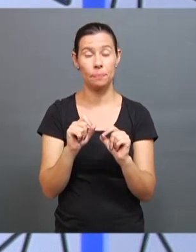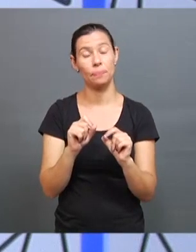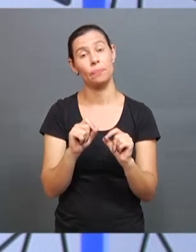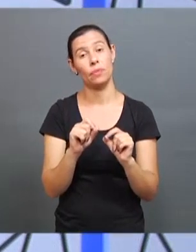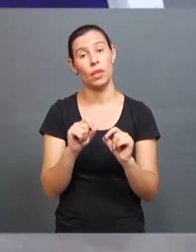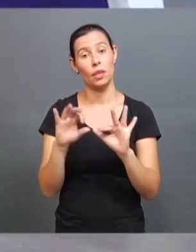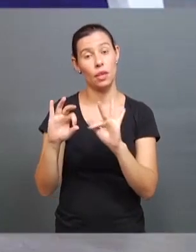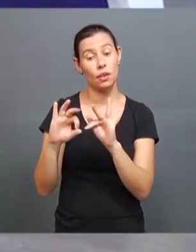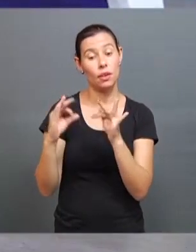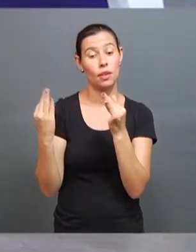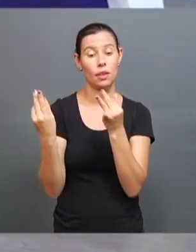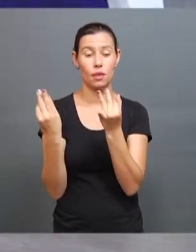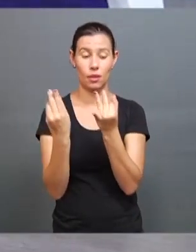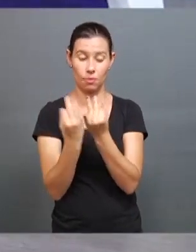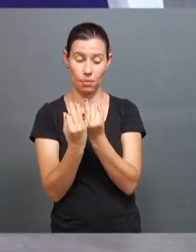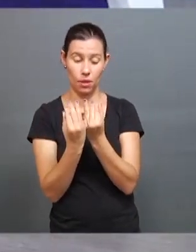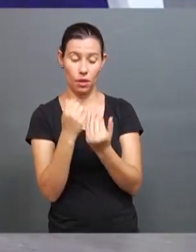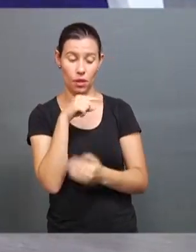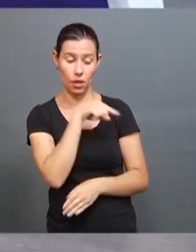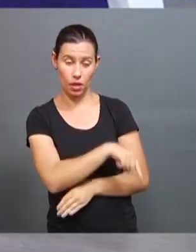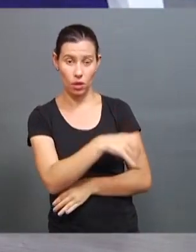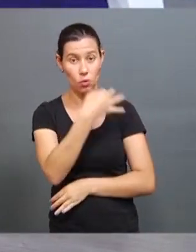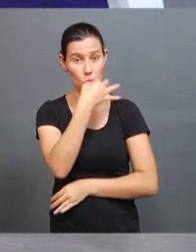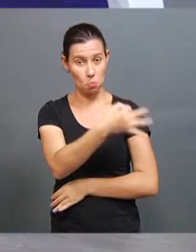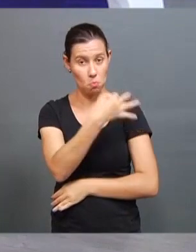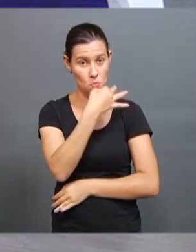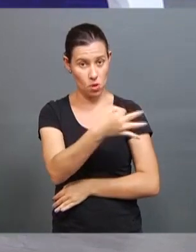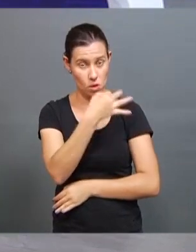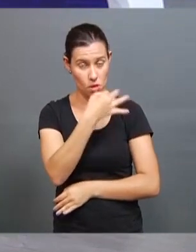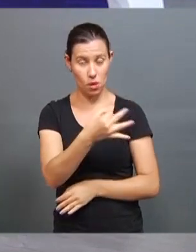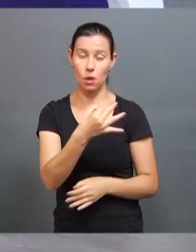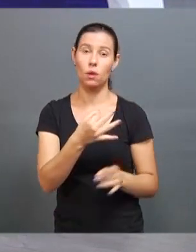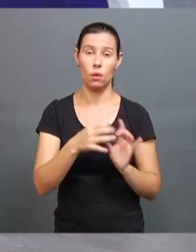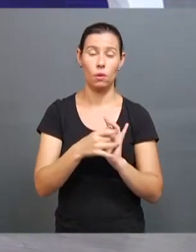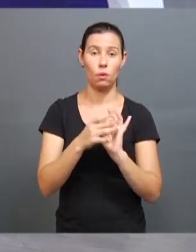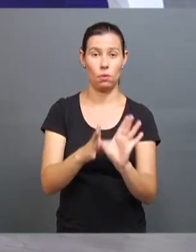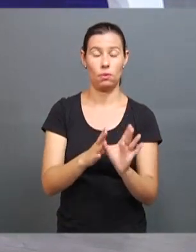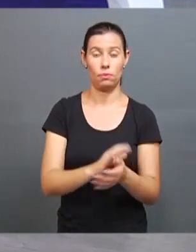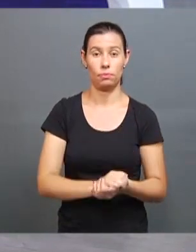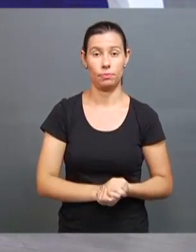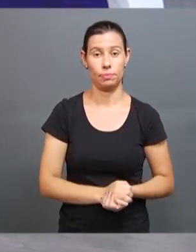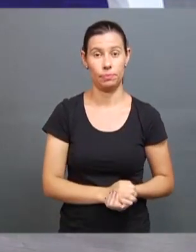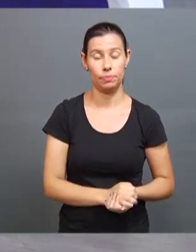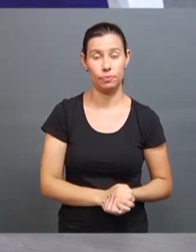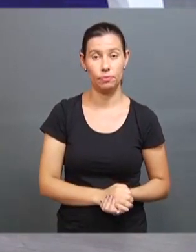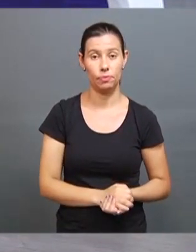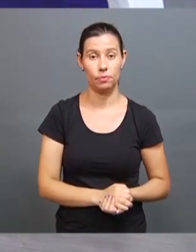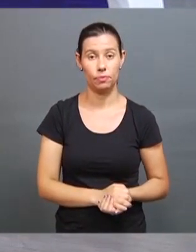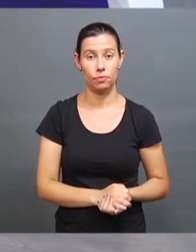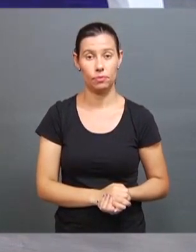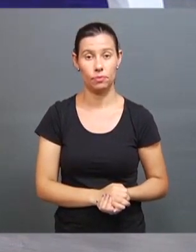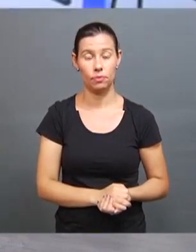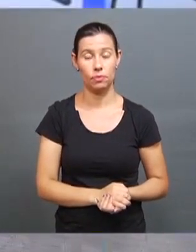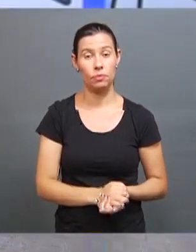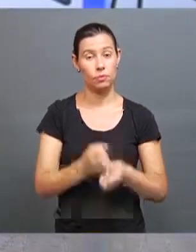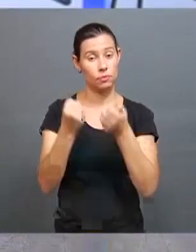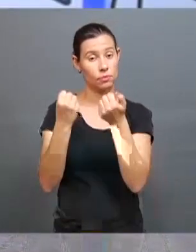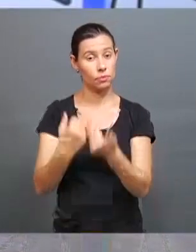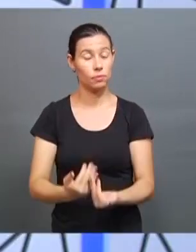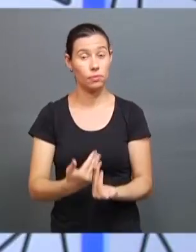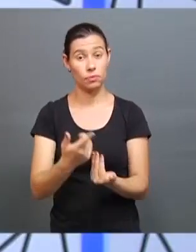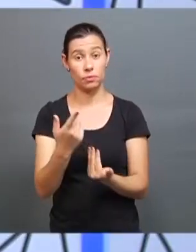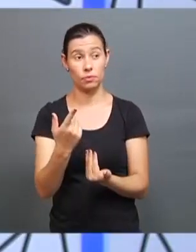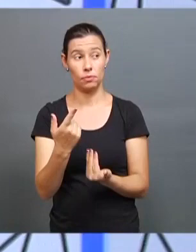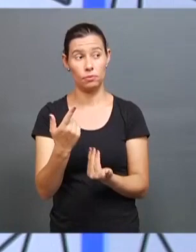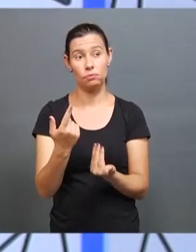Que a família dá para essa criança na hora da escolha. Porque eu bato sempre na mesma tecla,